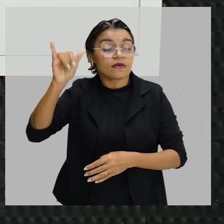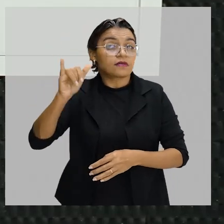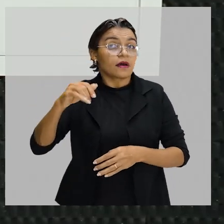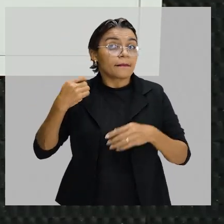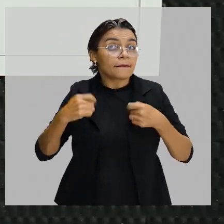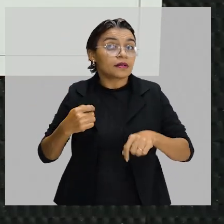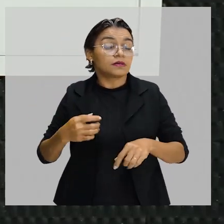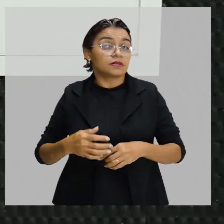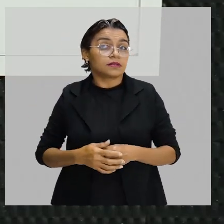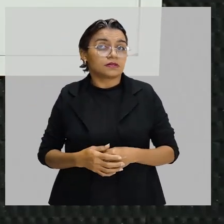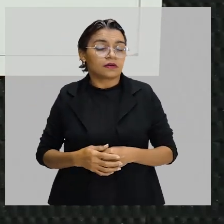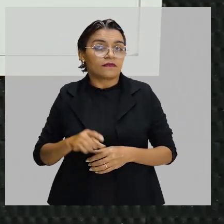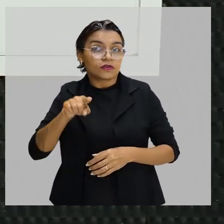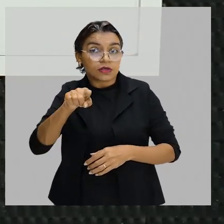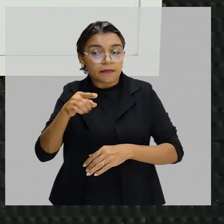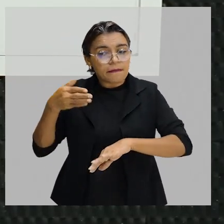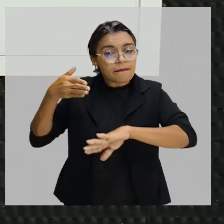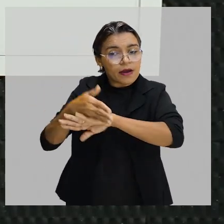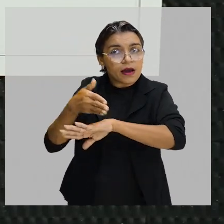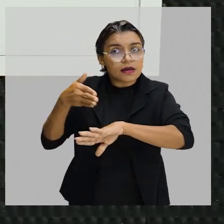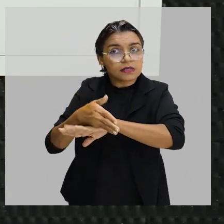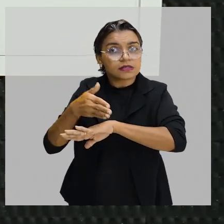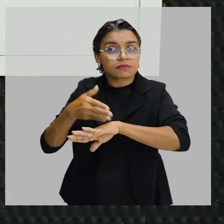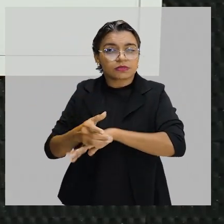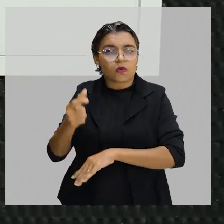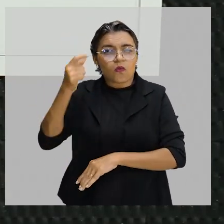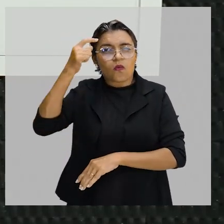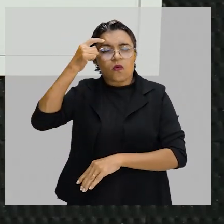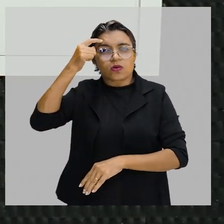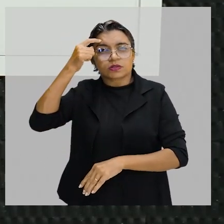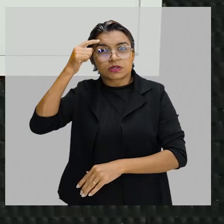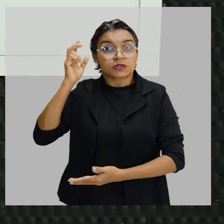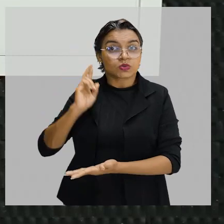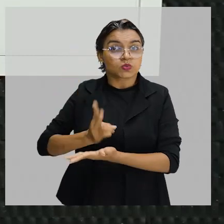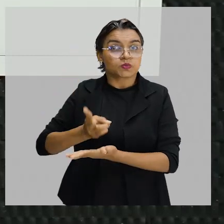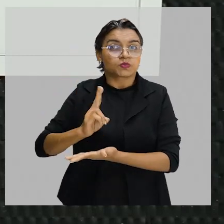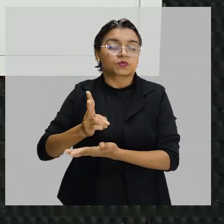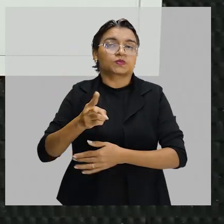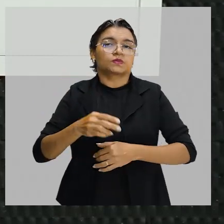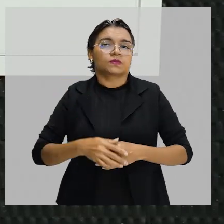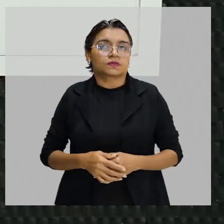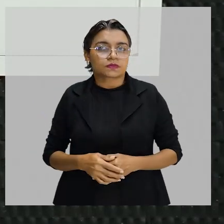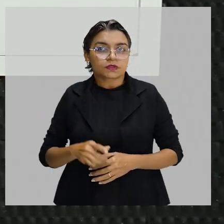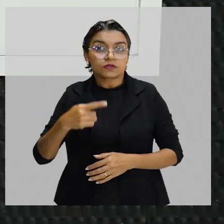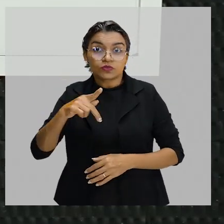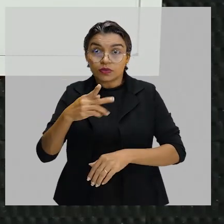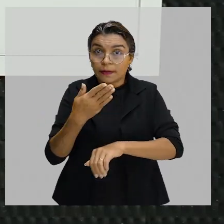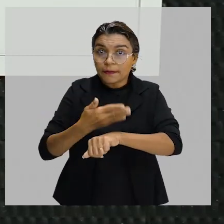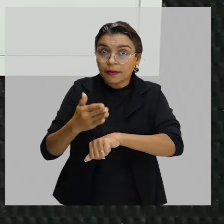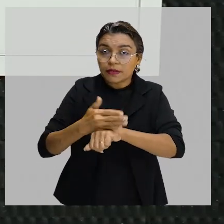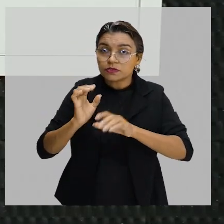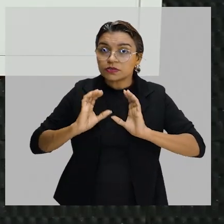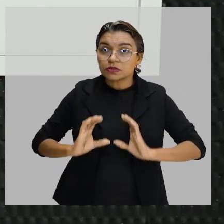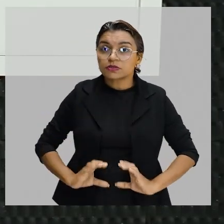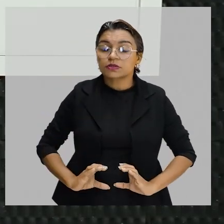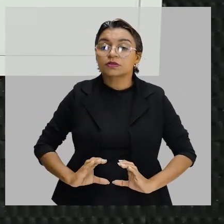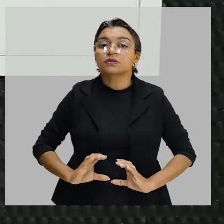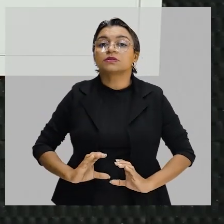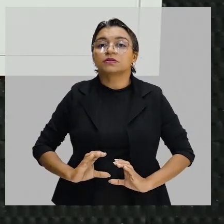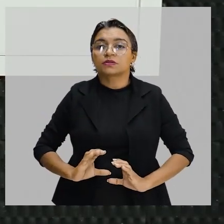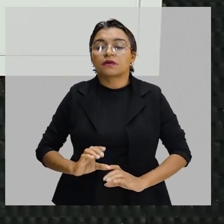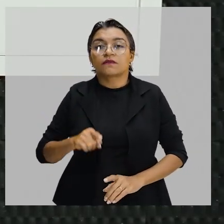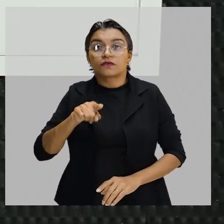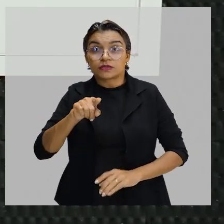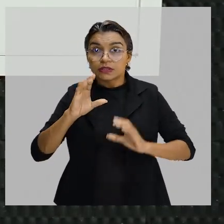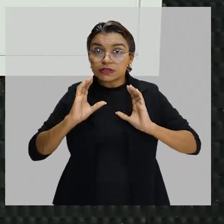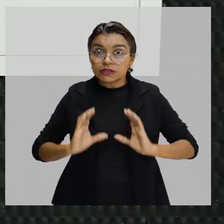para que, com a sua participação consciente, constante, para que o seu exercício da cidadania,